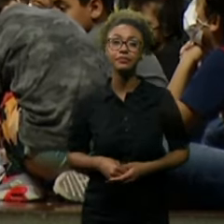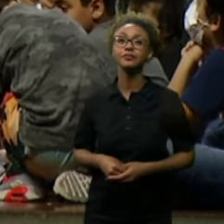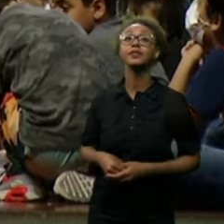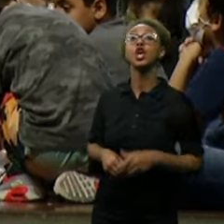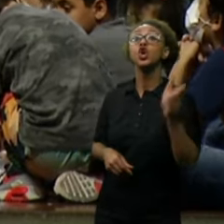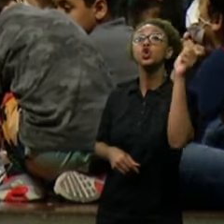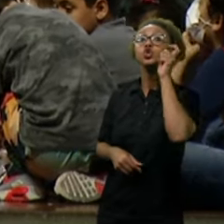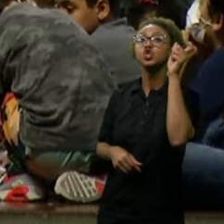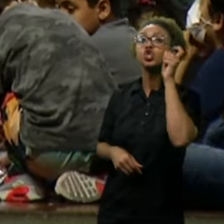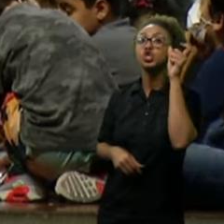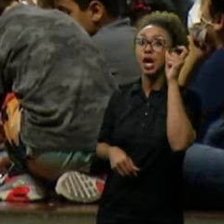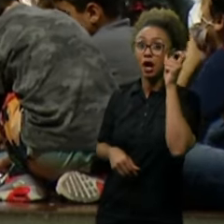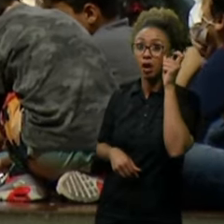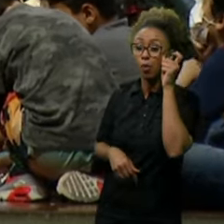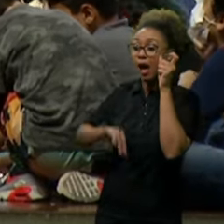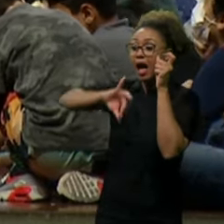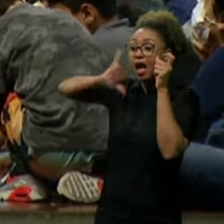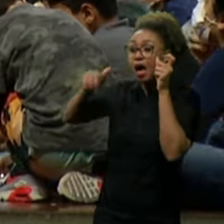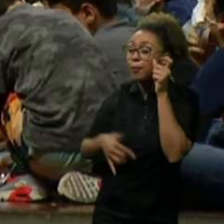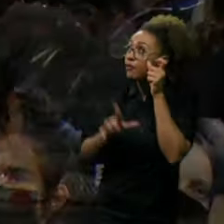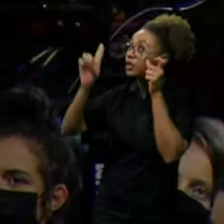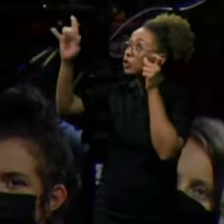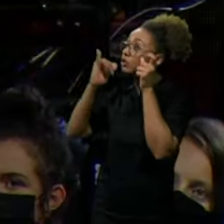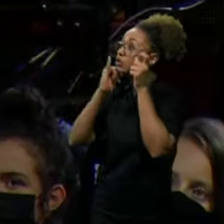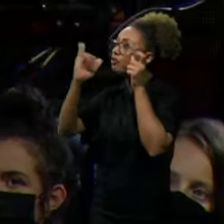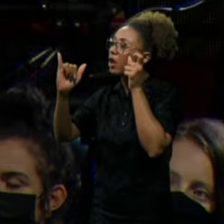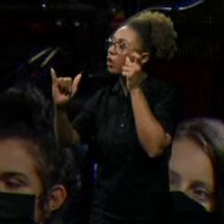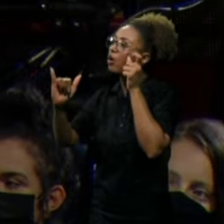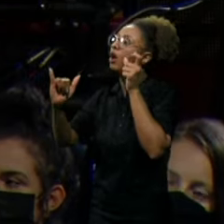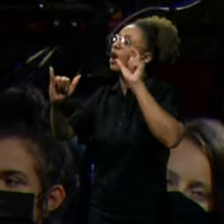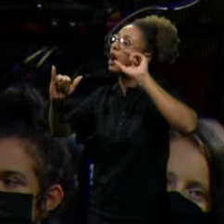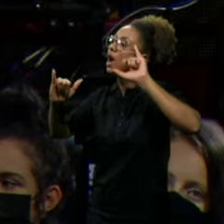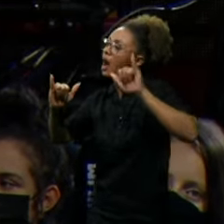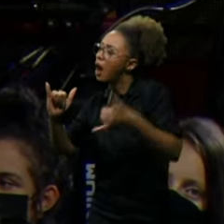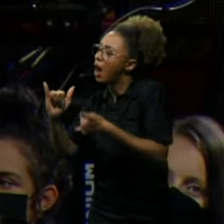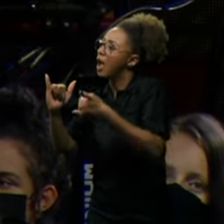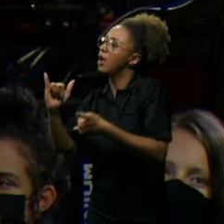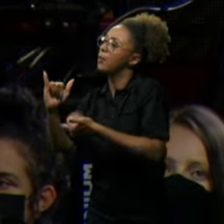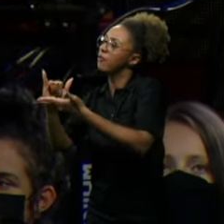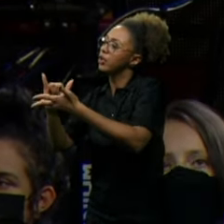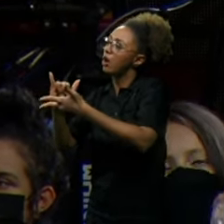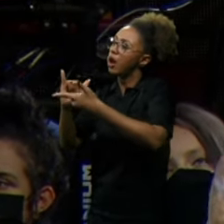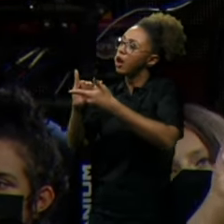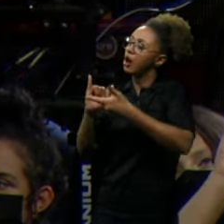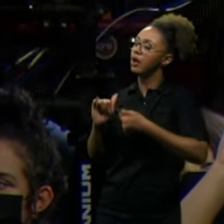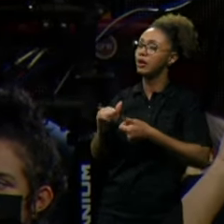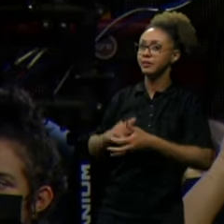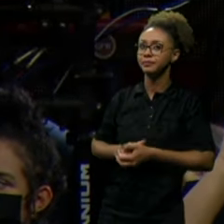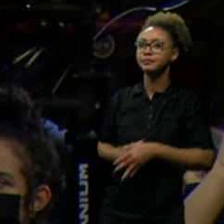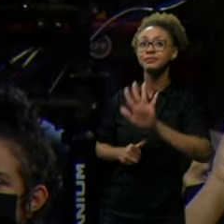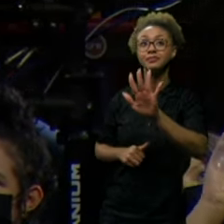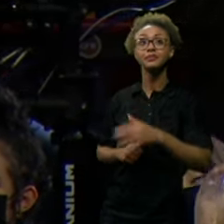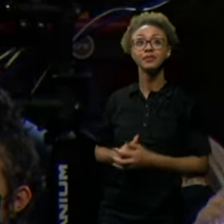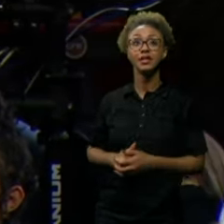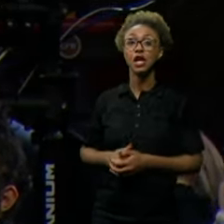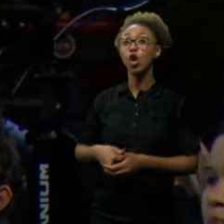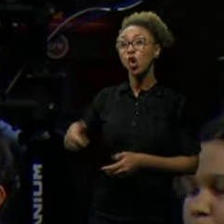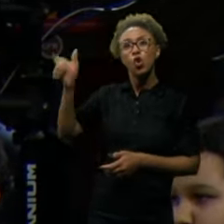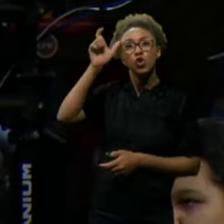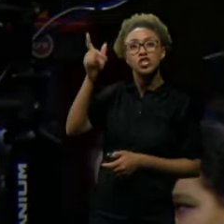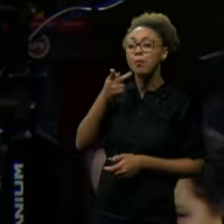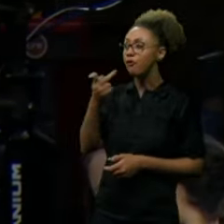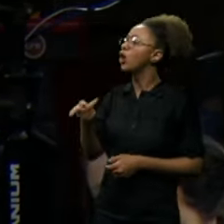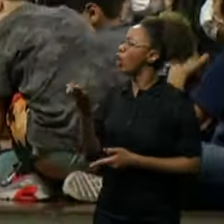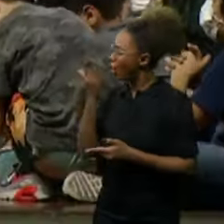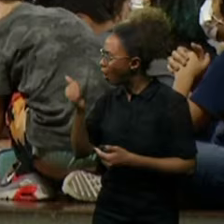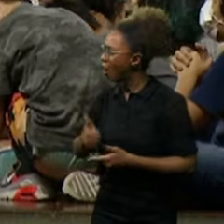tem uns falou para tentar de sua de EVA da ideia de obediência Ele não disse come Ele não disse peca